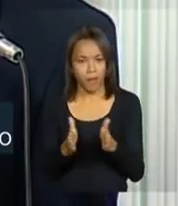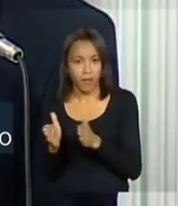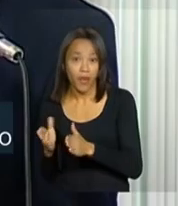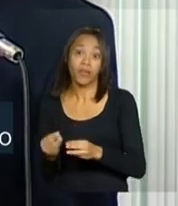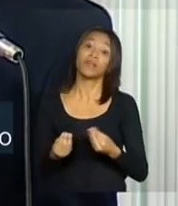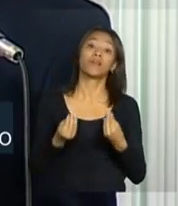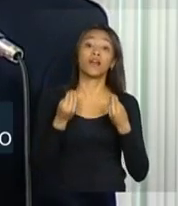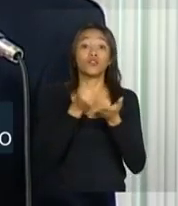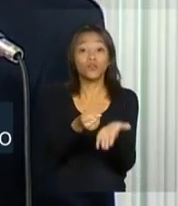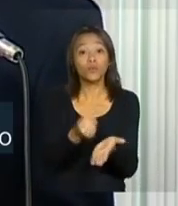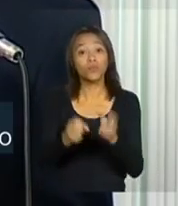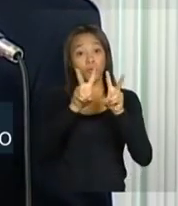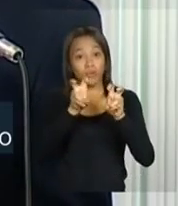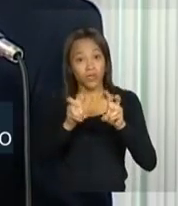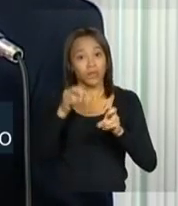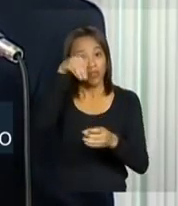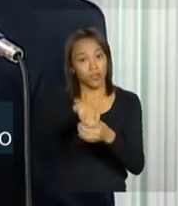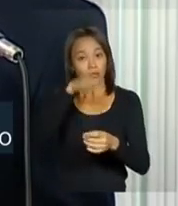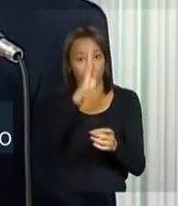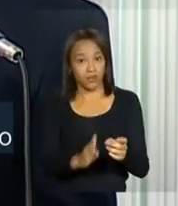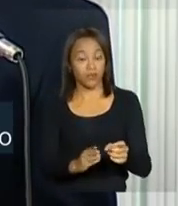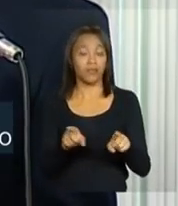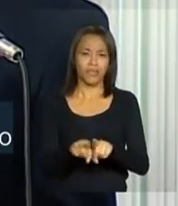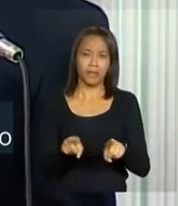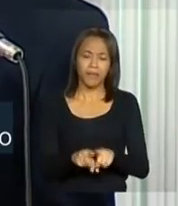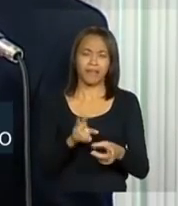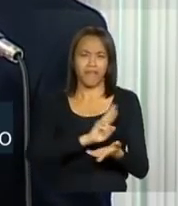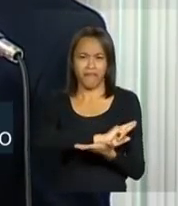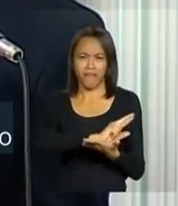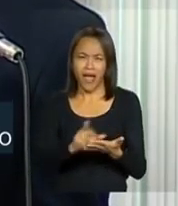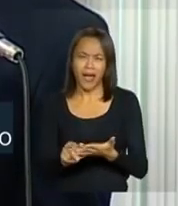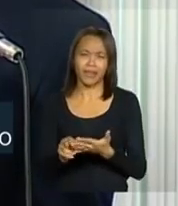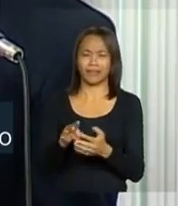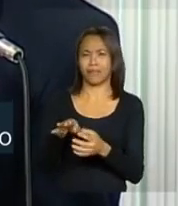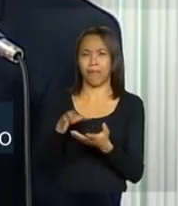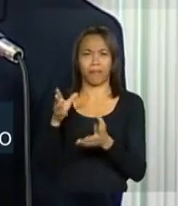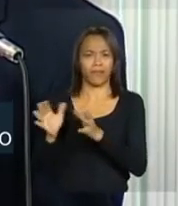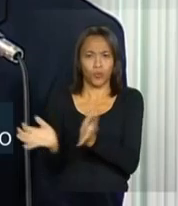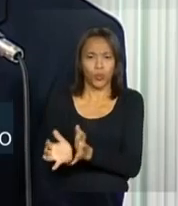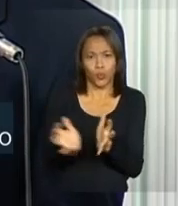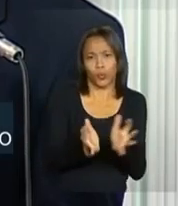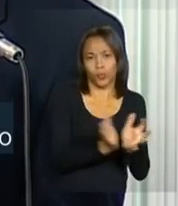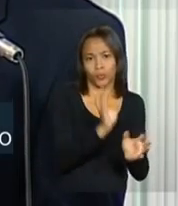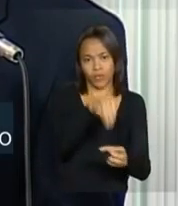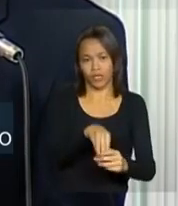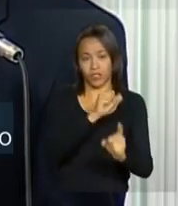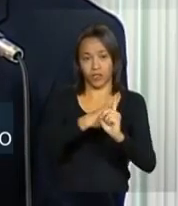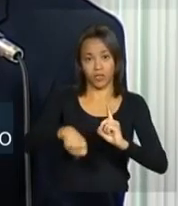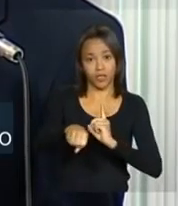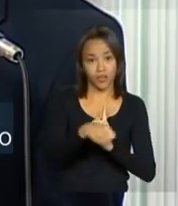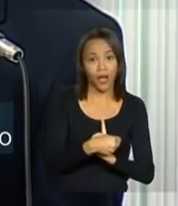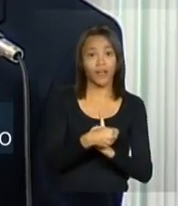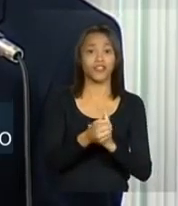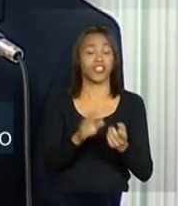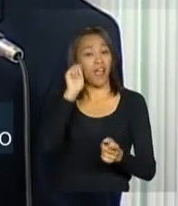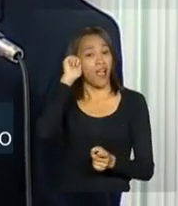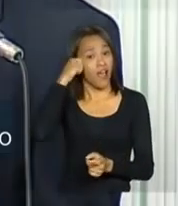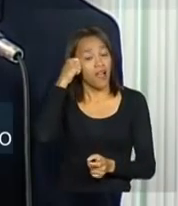Brasil e que contemplem a intersecção com as abordagens de classe social, geração,